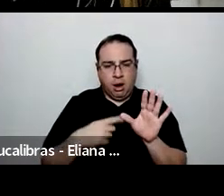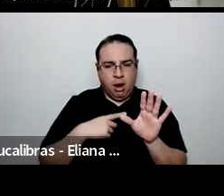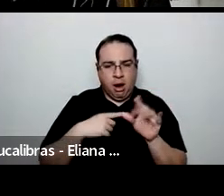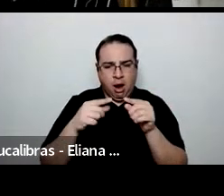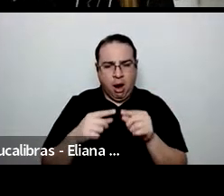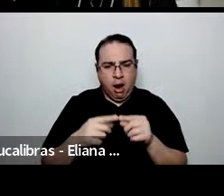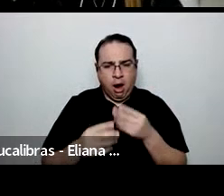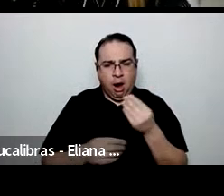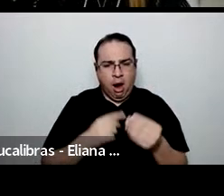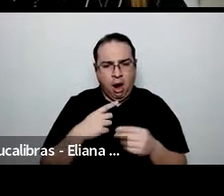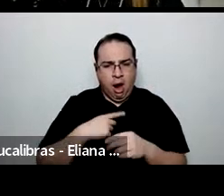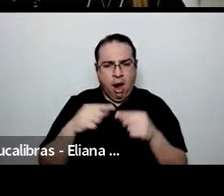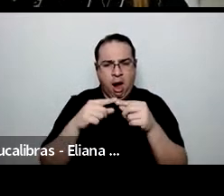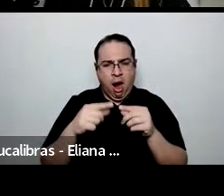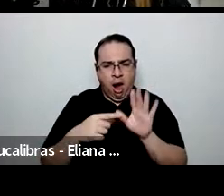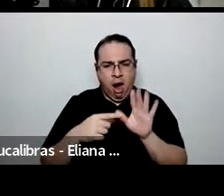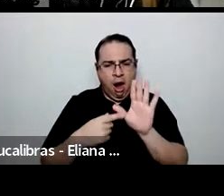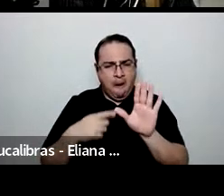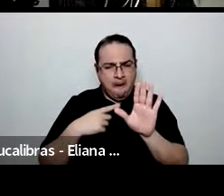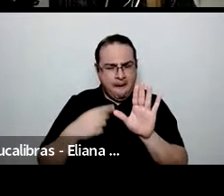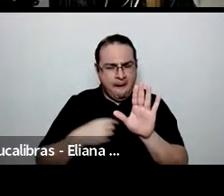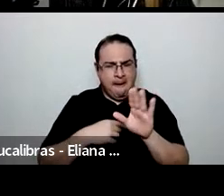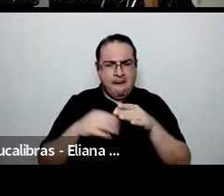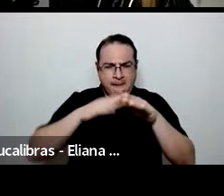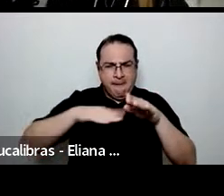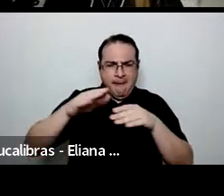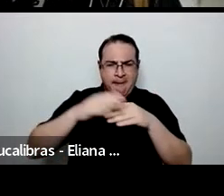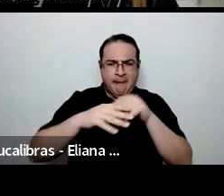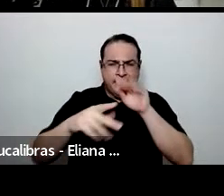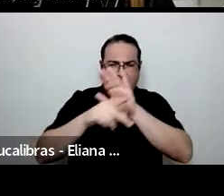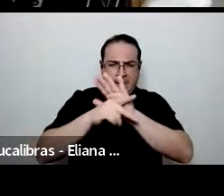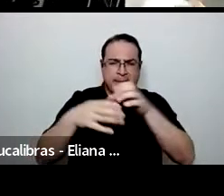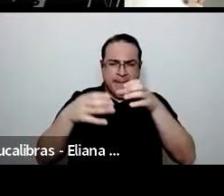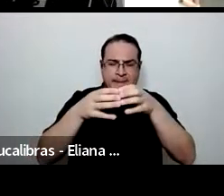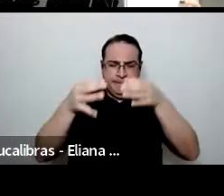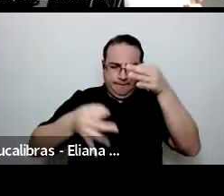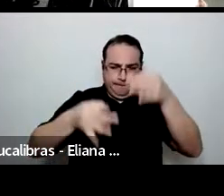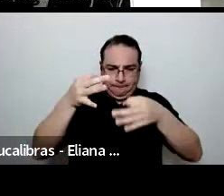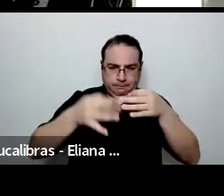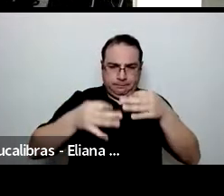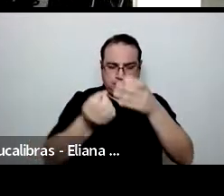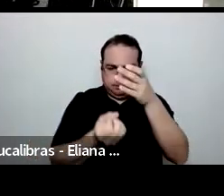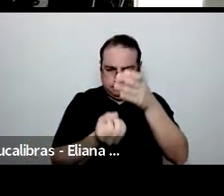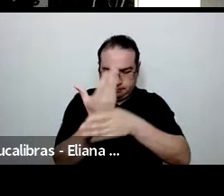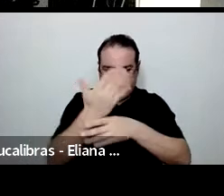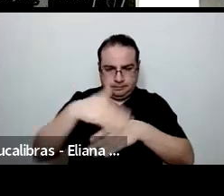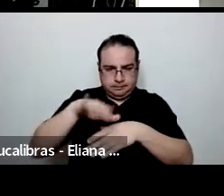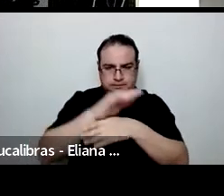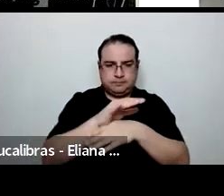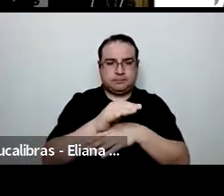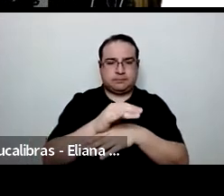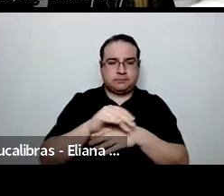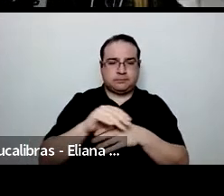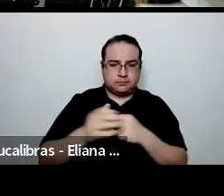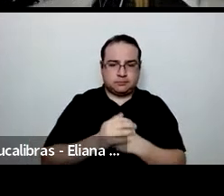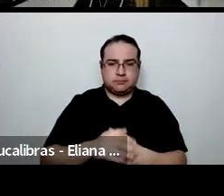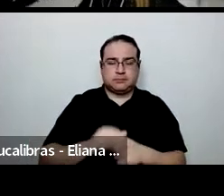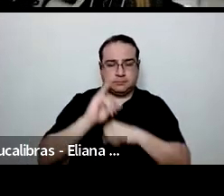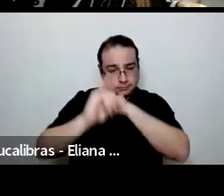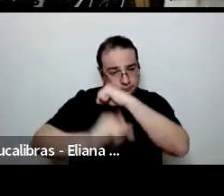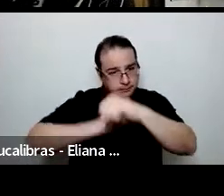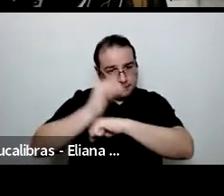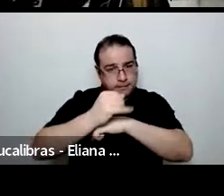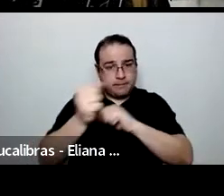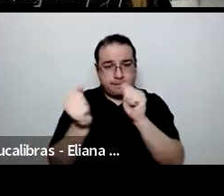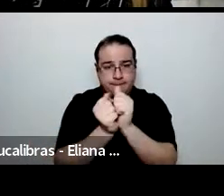durante campanhas eleitorais advogados esfriado pela justiça eleitoral para esse fim na rede mundial de computadores